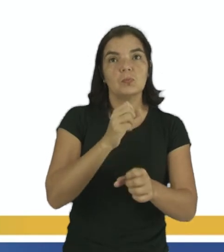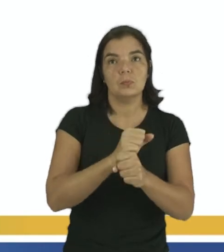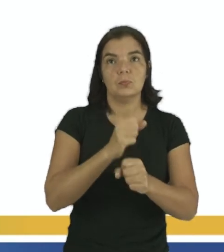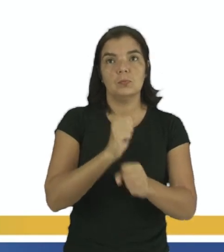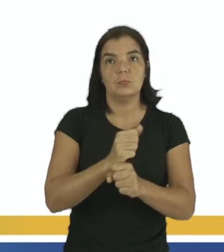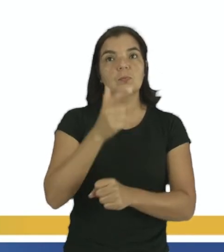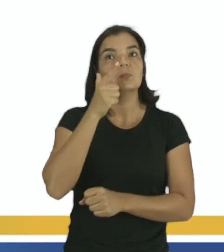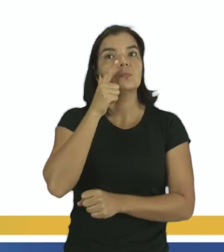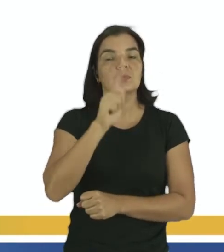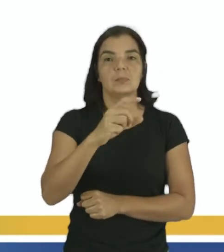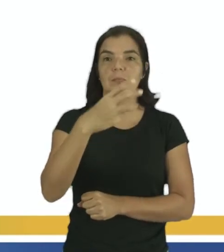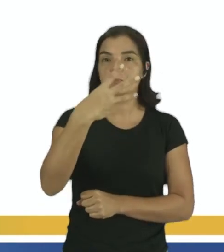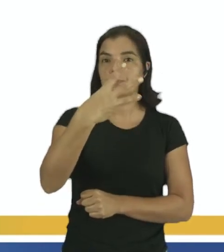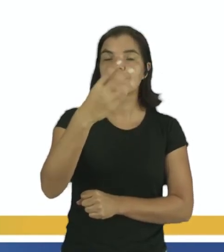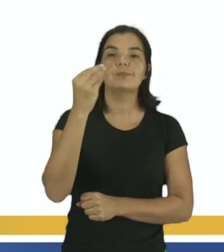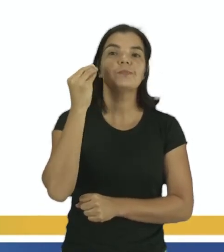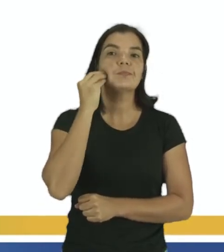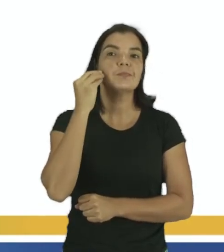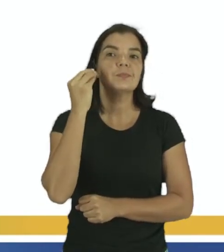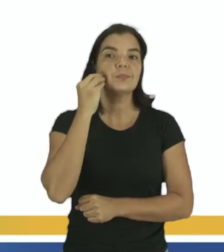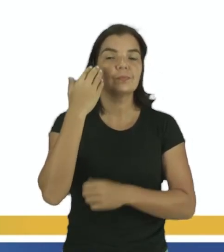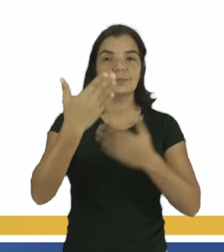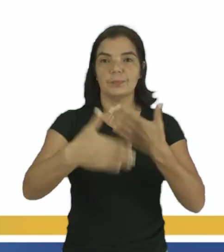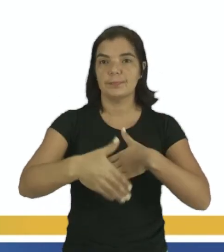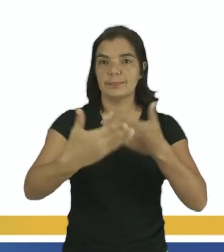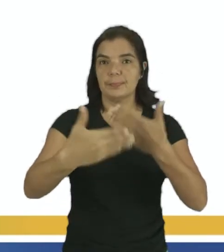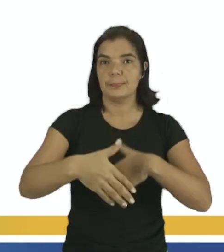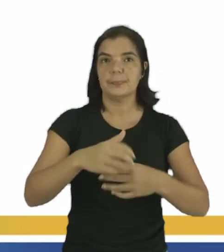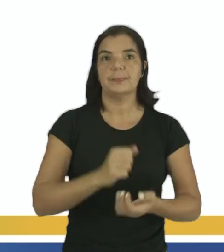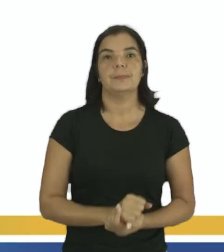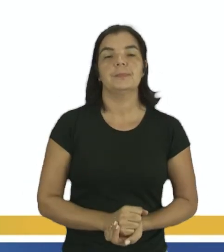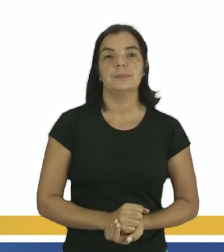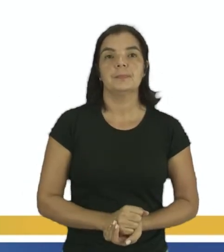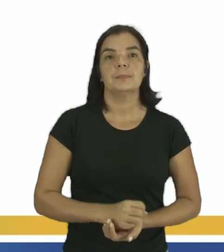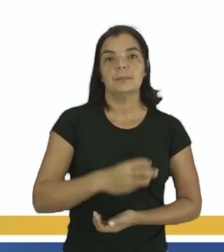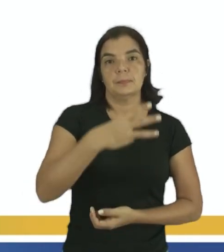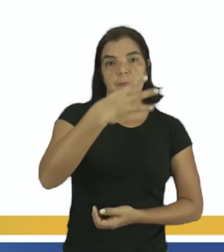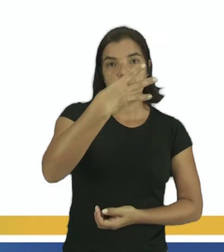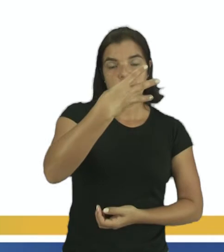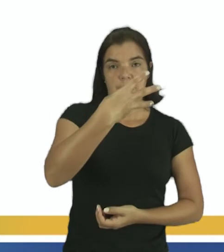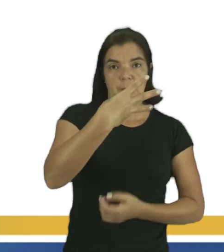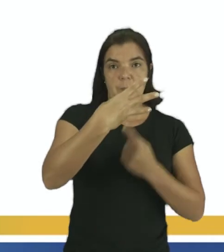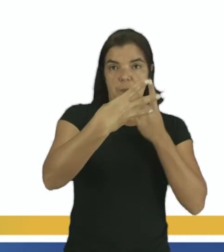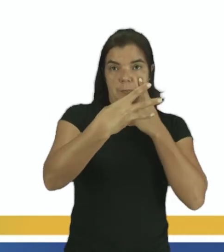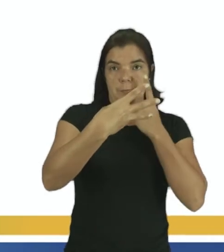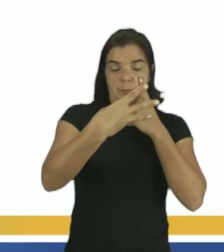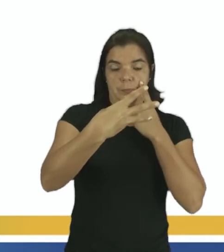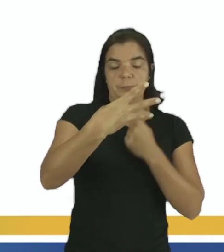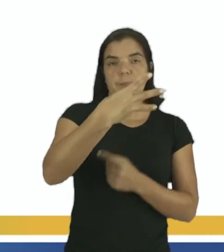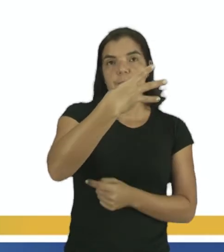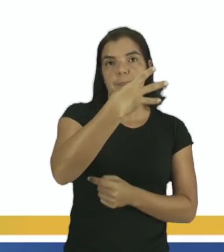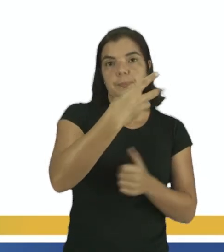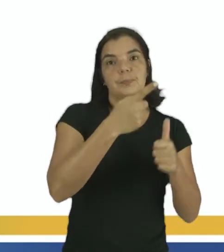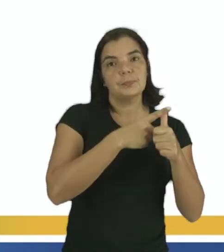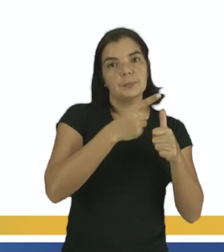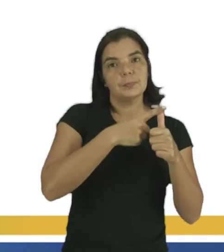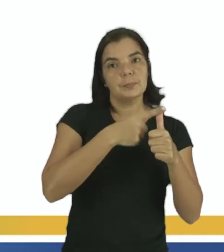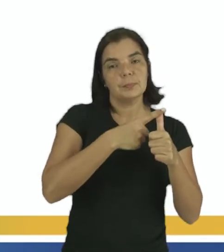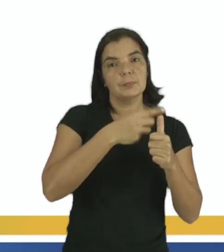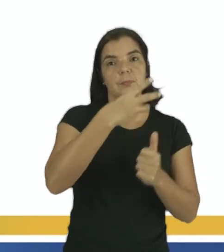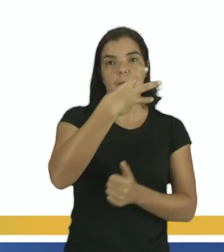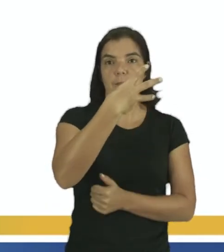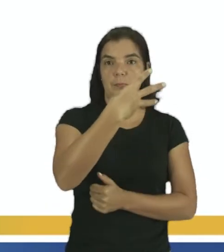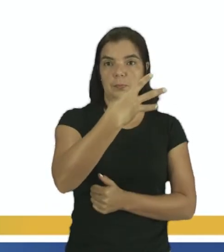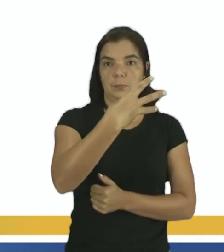que atingiu na realização de 3 testes olha só a pontuação que ela fez no primeiro